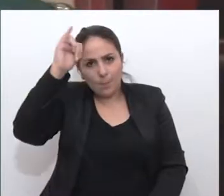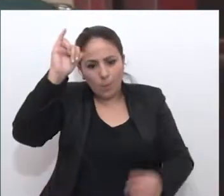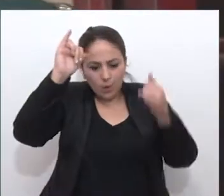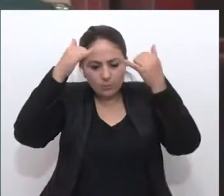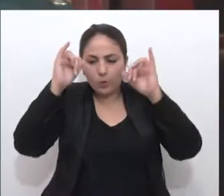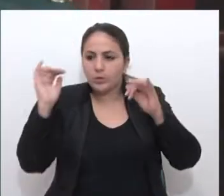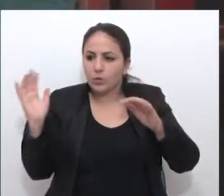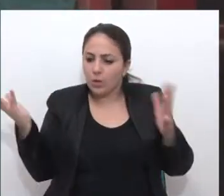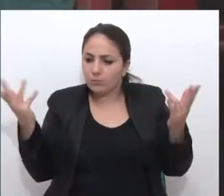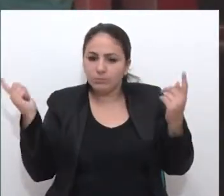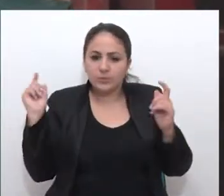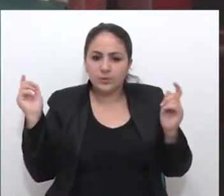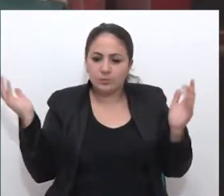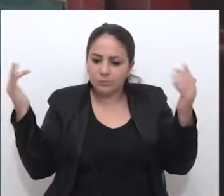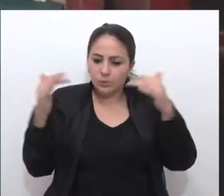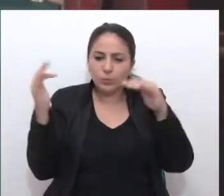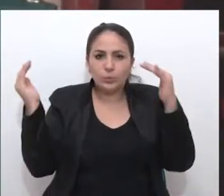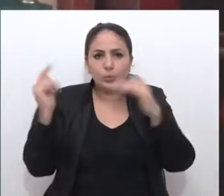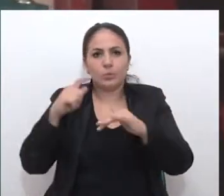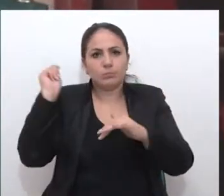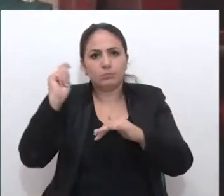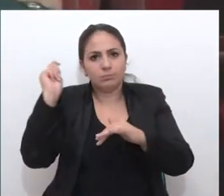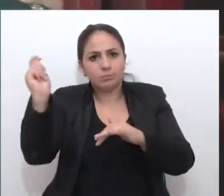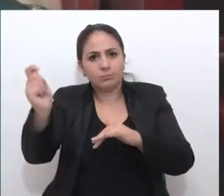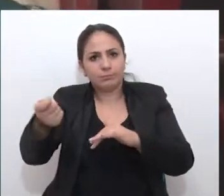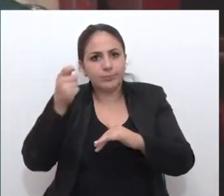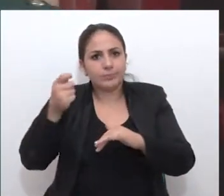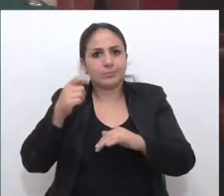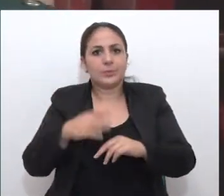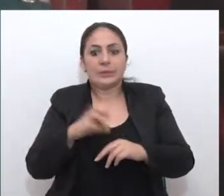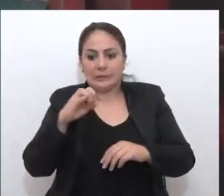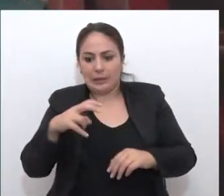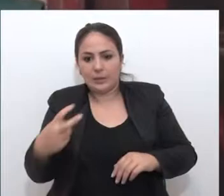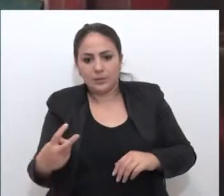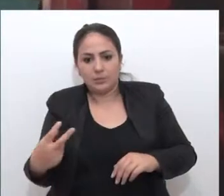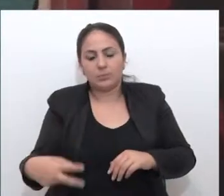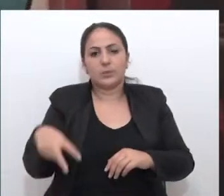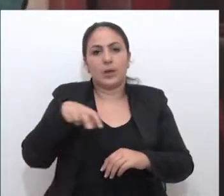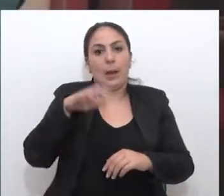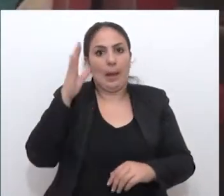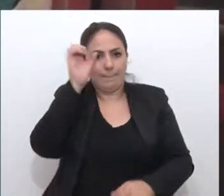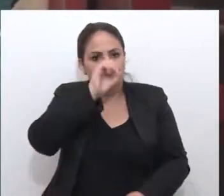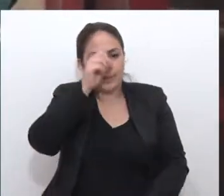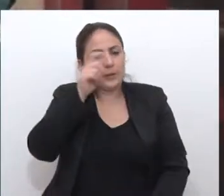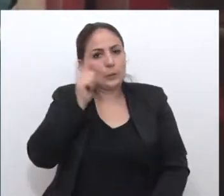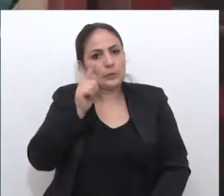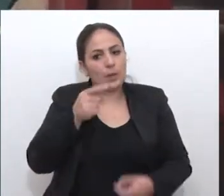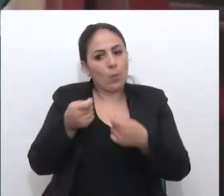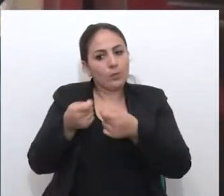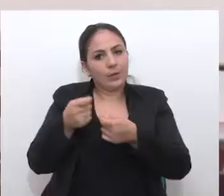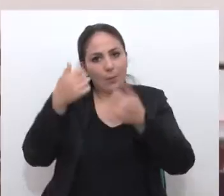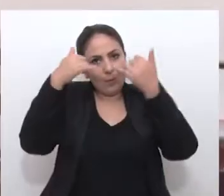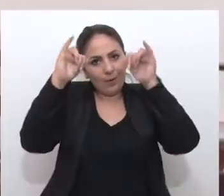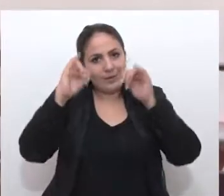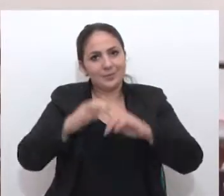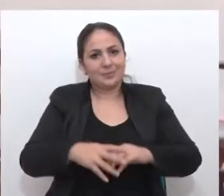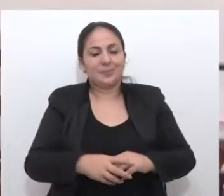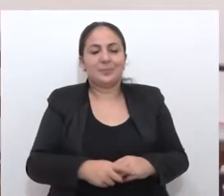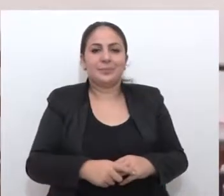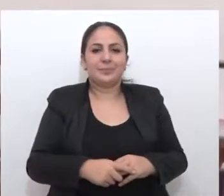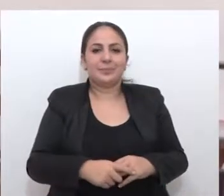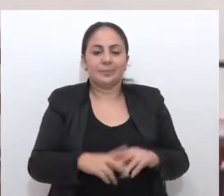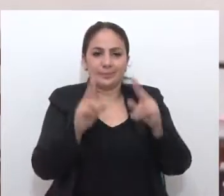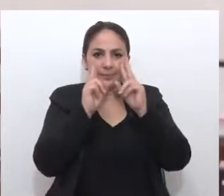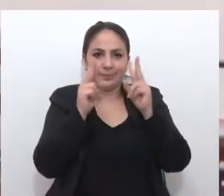mangueira e passava tudo. O que caísse, ele levantava e montava de novo. Tinha que aprender a ser ginete. Além de